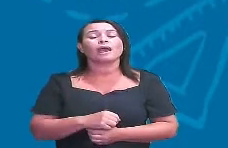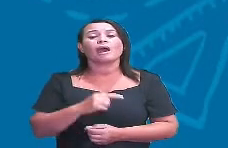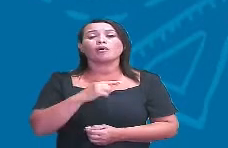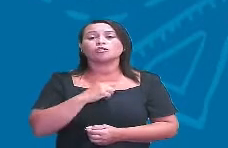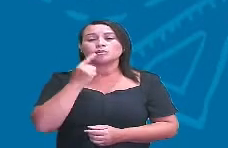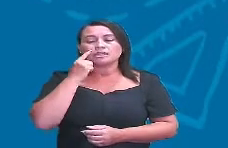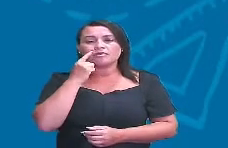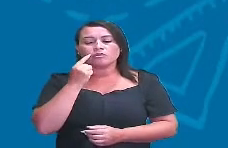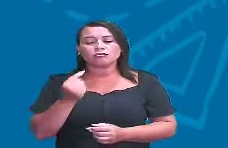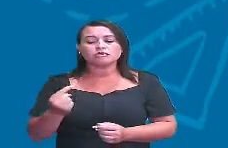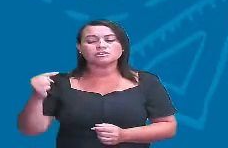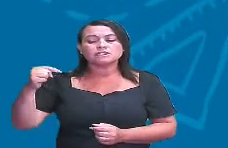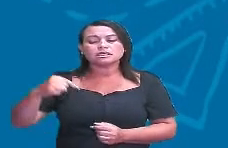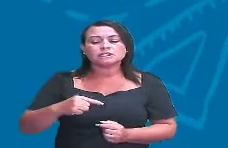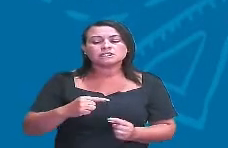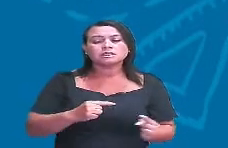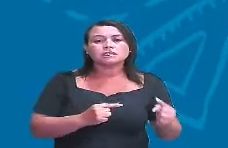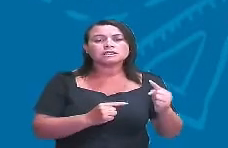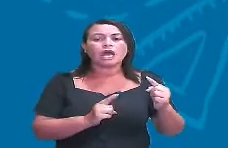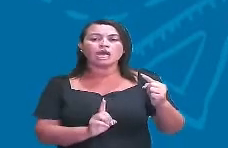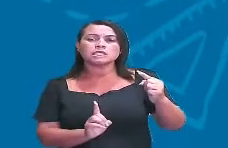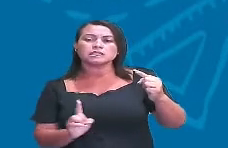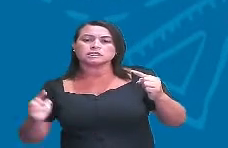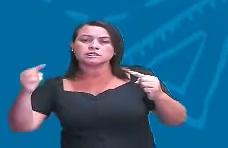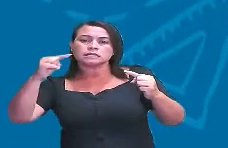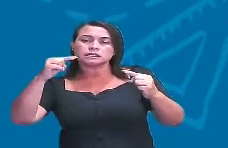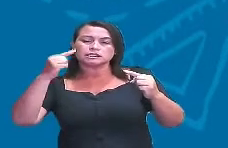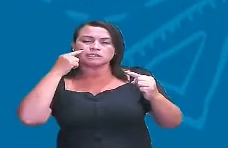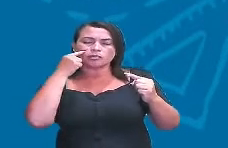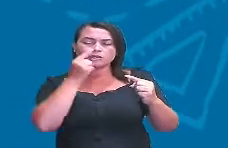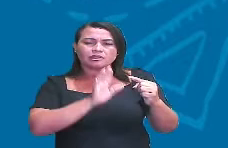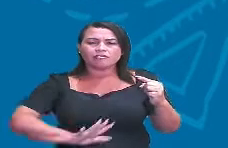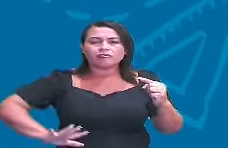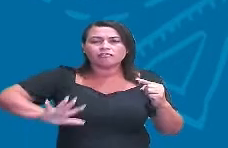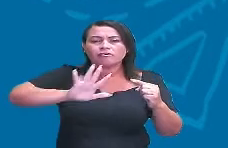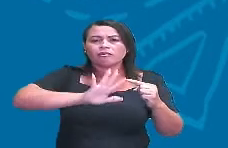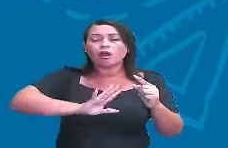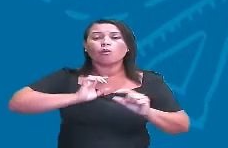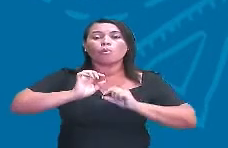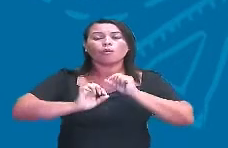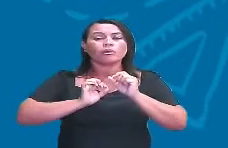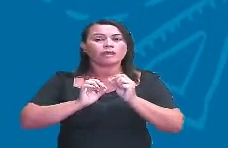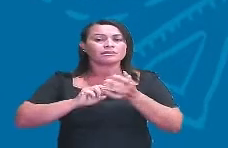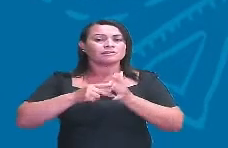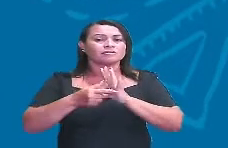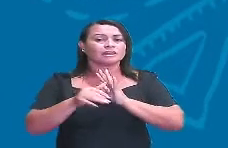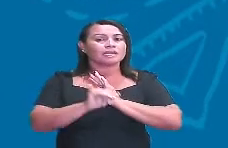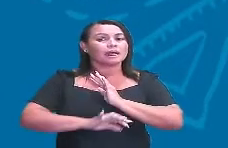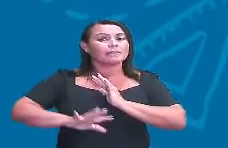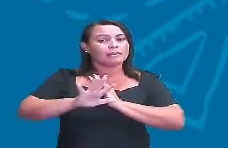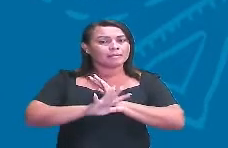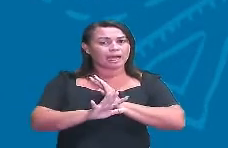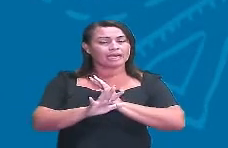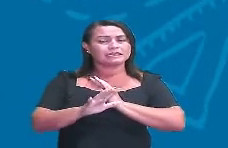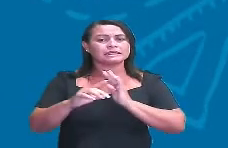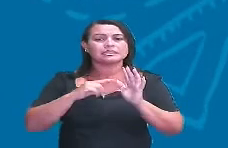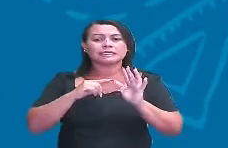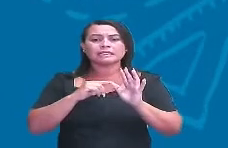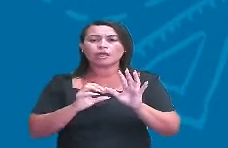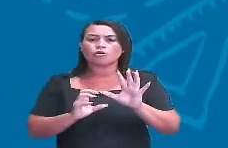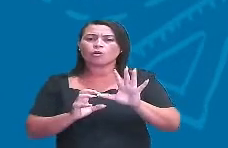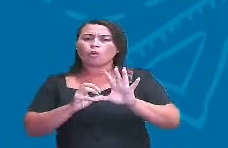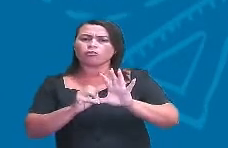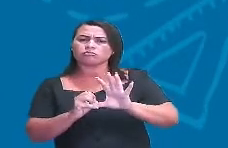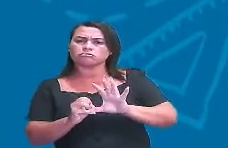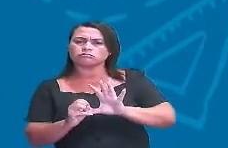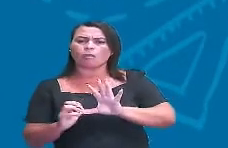as setas, quando a seta se direciona para uma determinada região, significa dizer, certo, que aquele organismo se alimenta